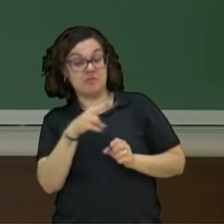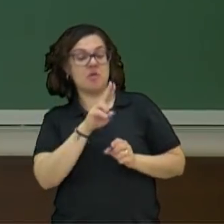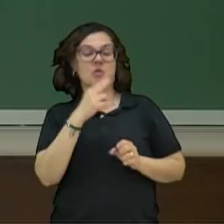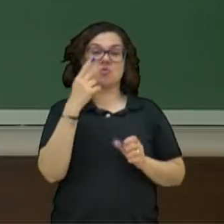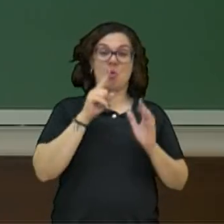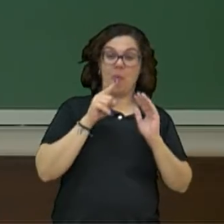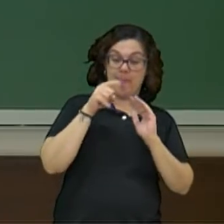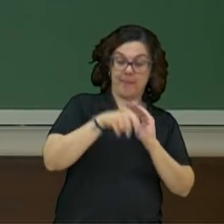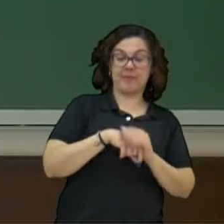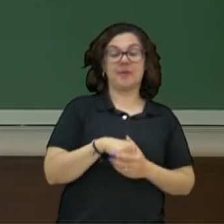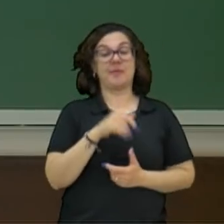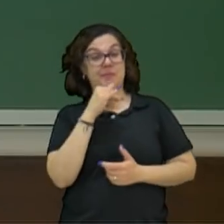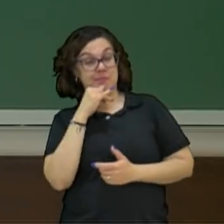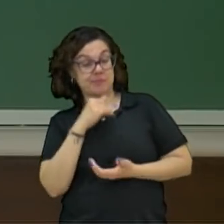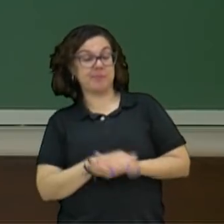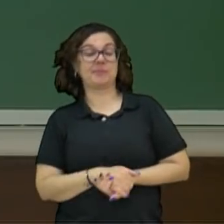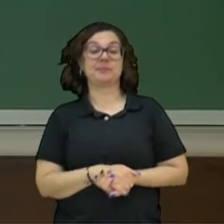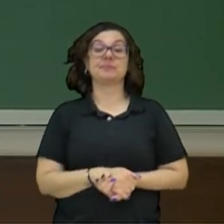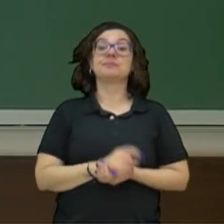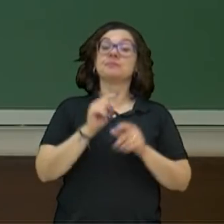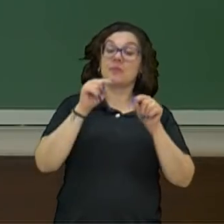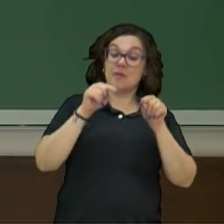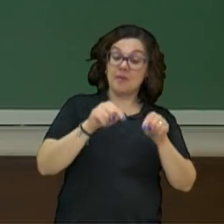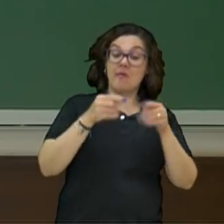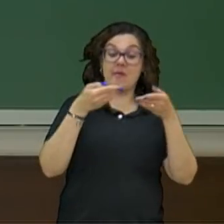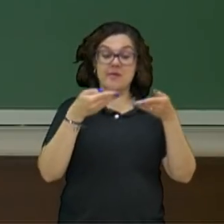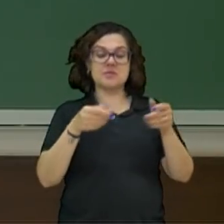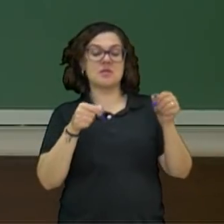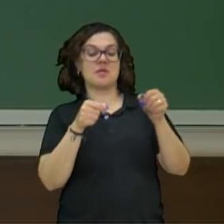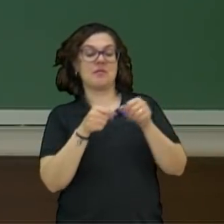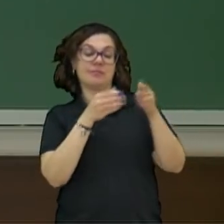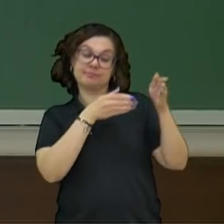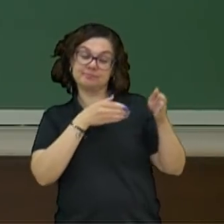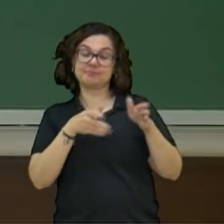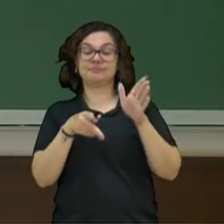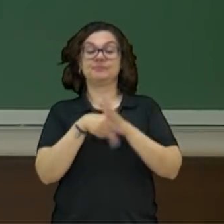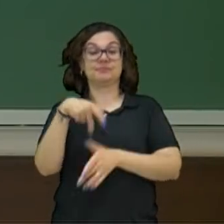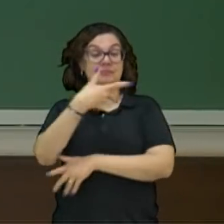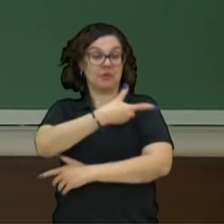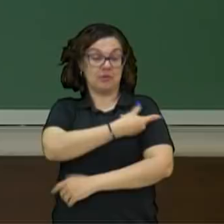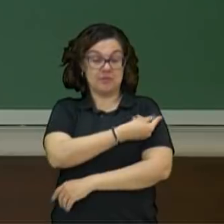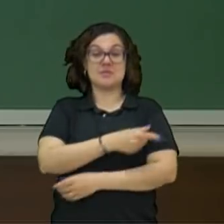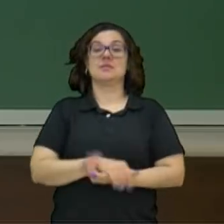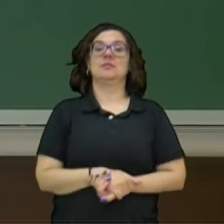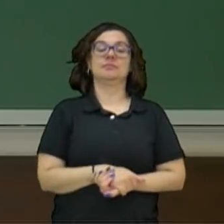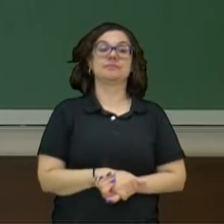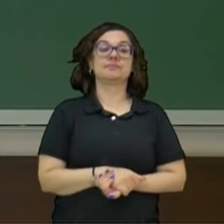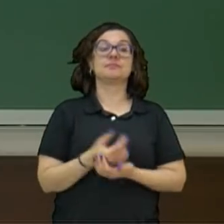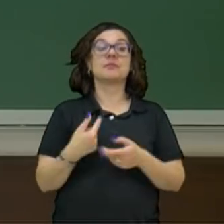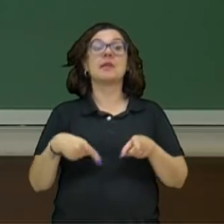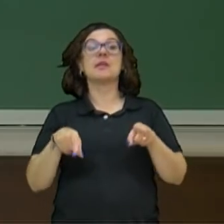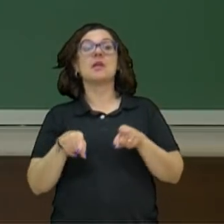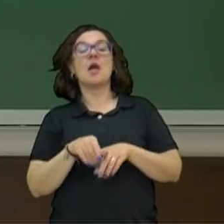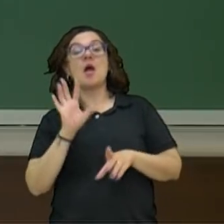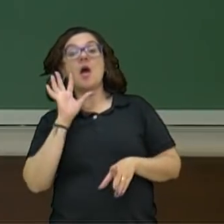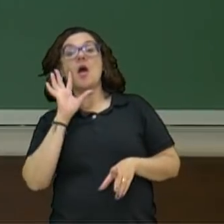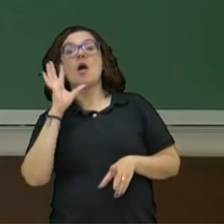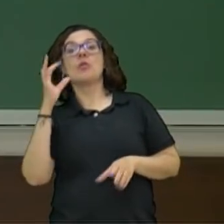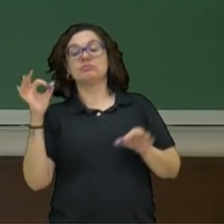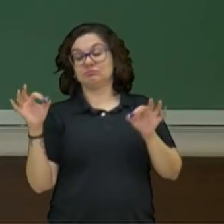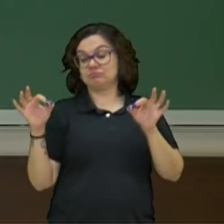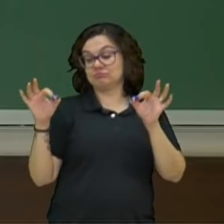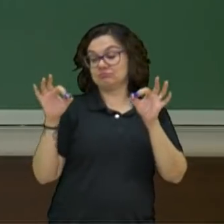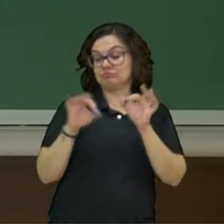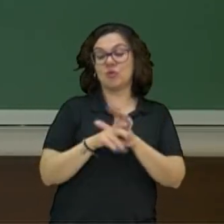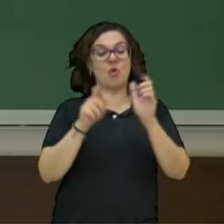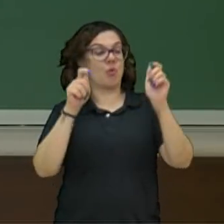contra aquela bactéria, por exemplo, tá? Então, é assim que é fabricada uma vacina. E quando que se percebe o efeito, se